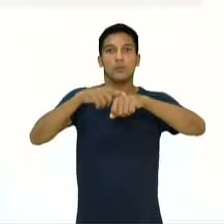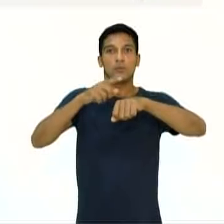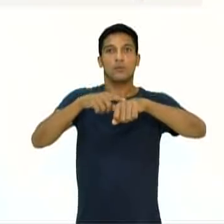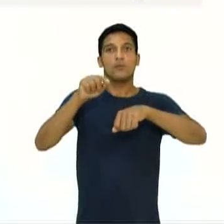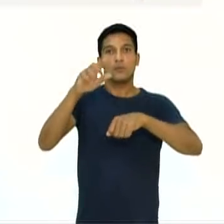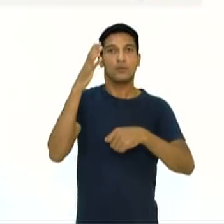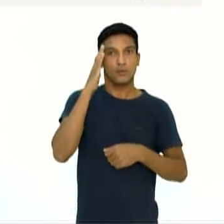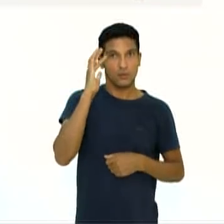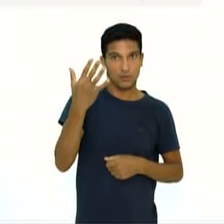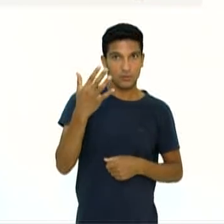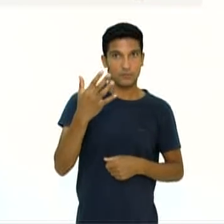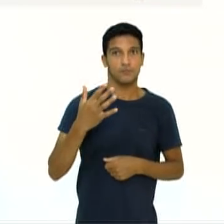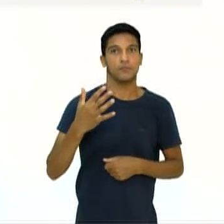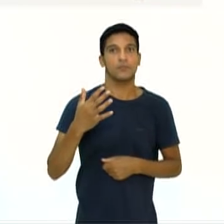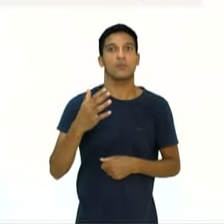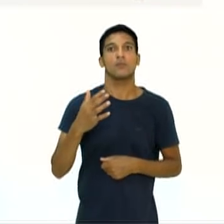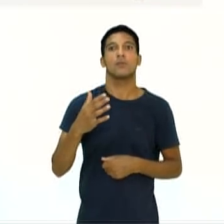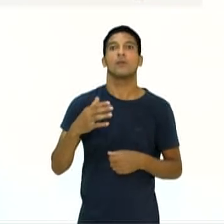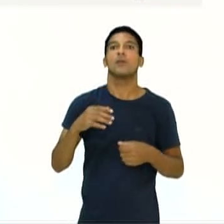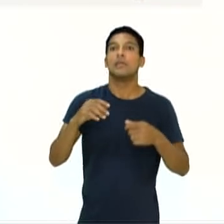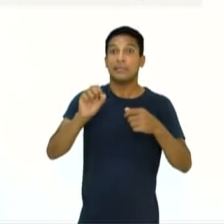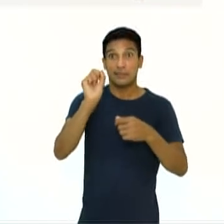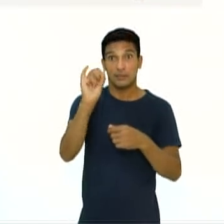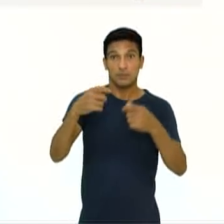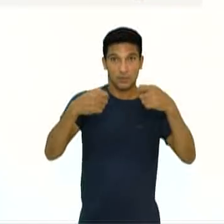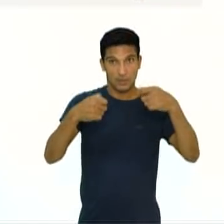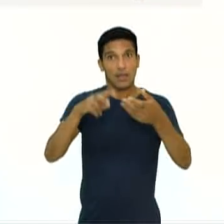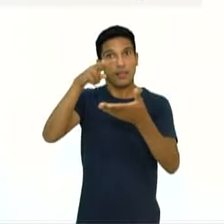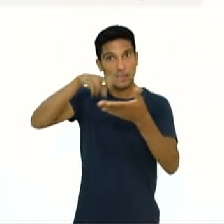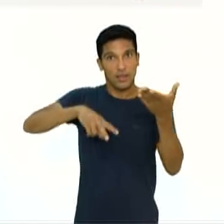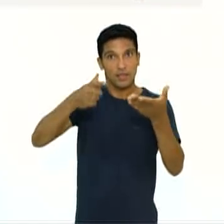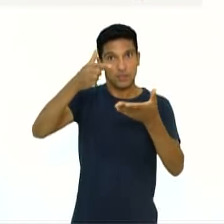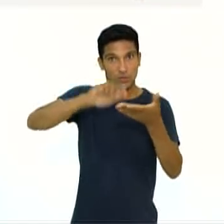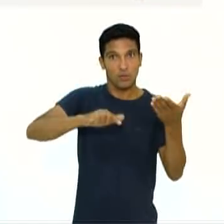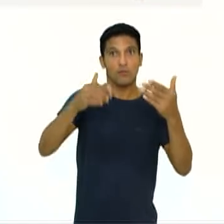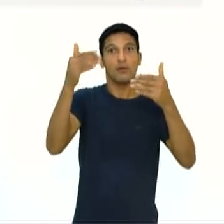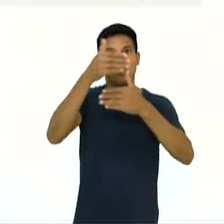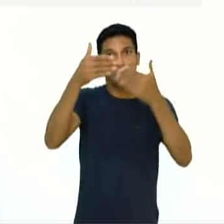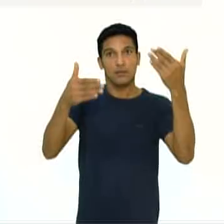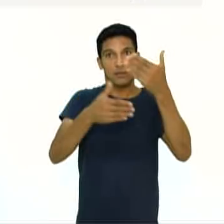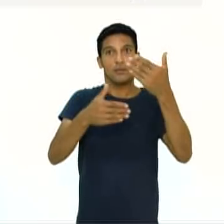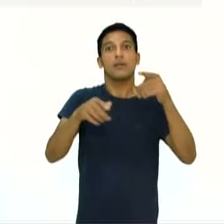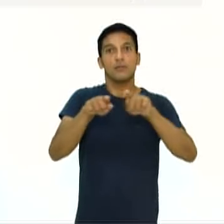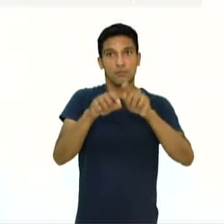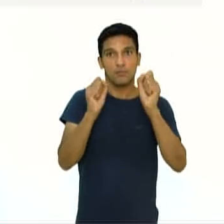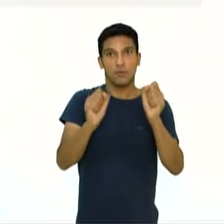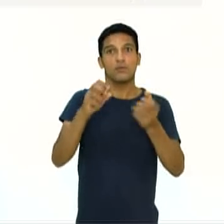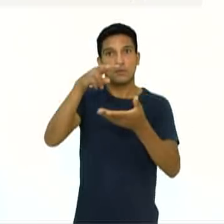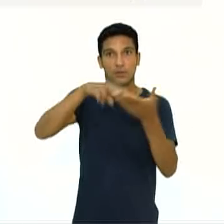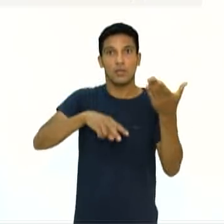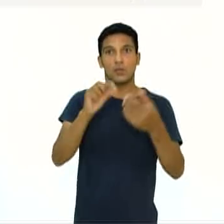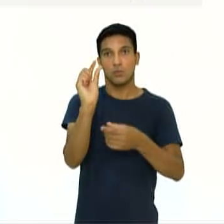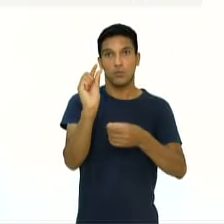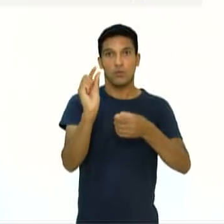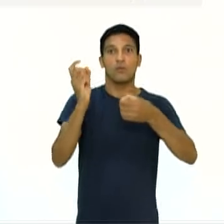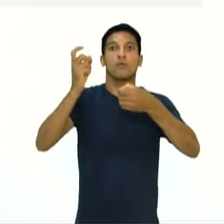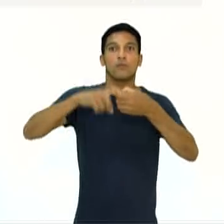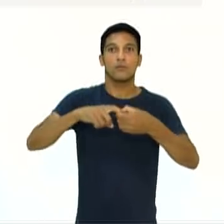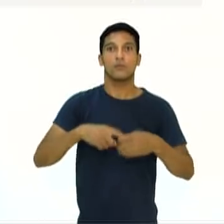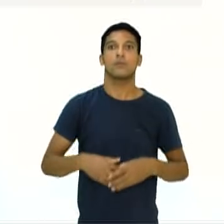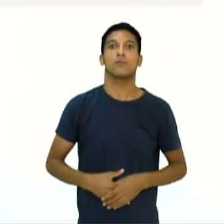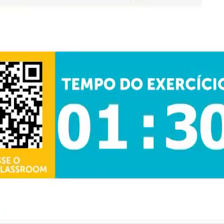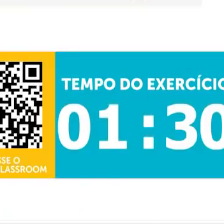resolver, se precisar, releia o exercício e pode até dar uma olhada nos slides lá na nossa aula. Voltamos daqui a